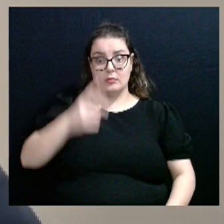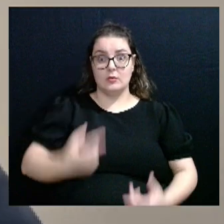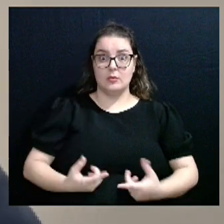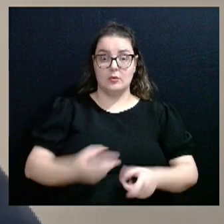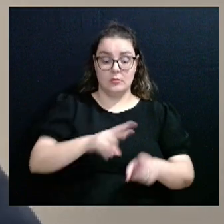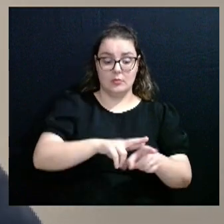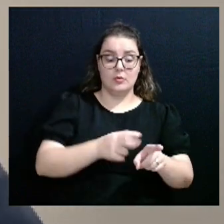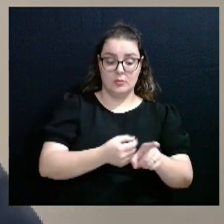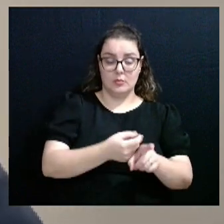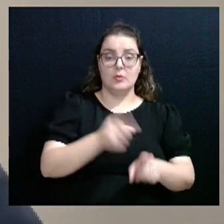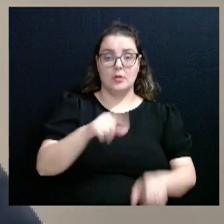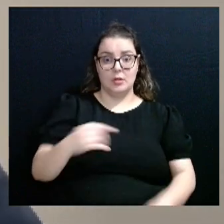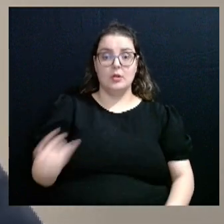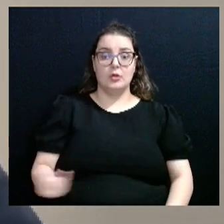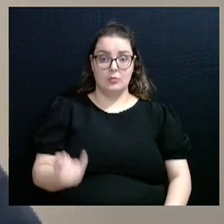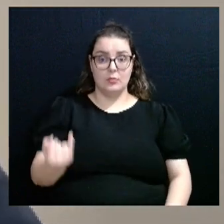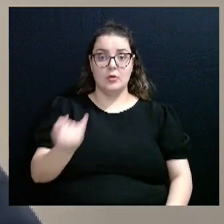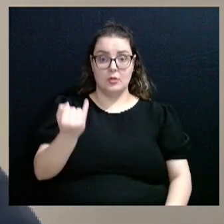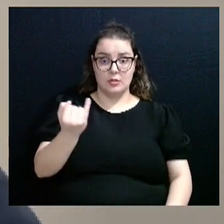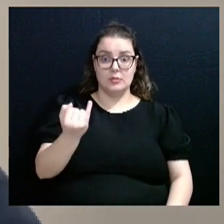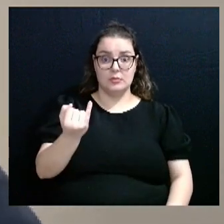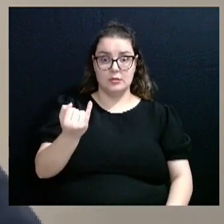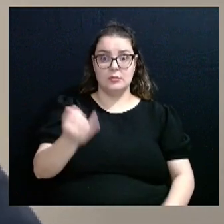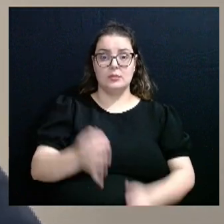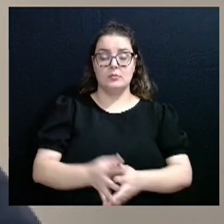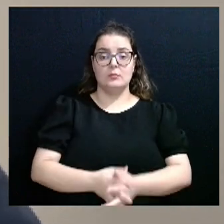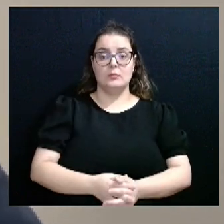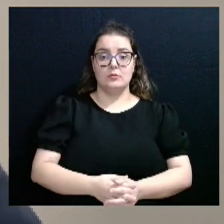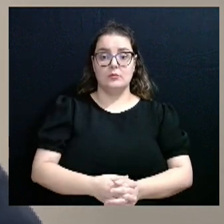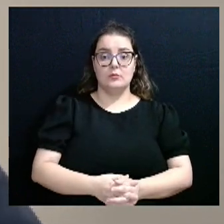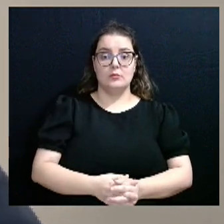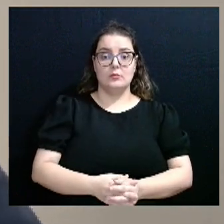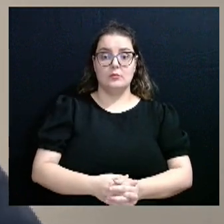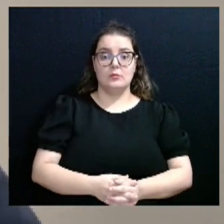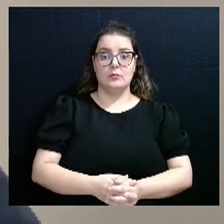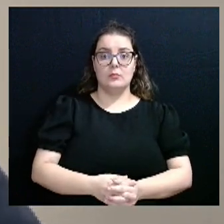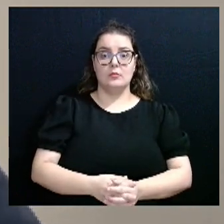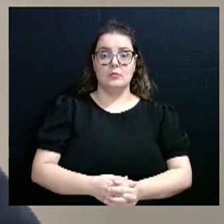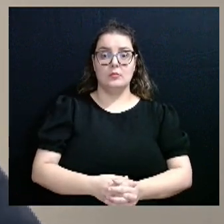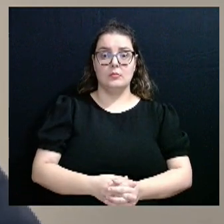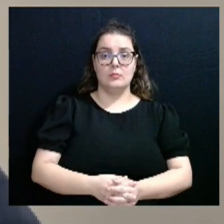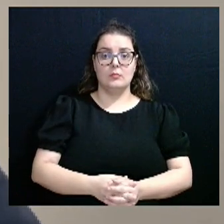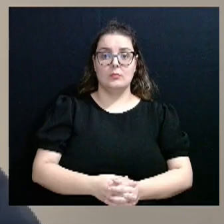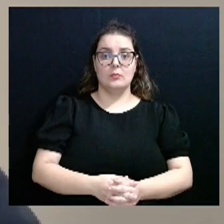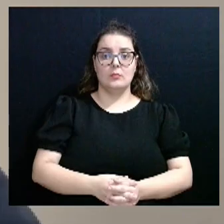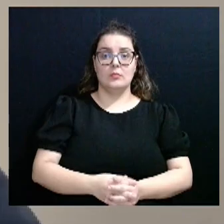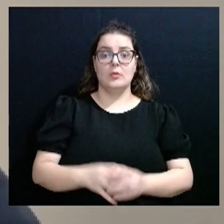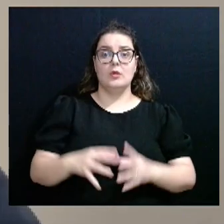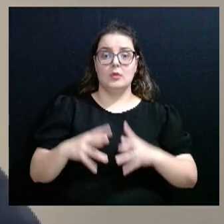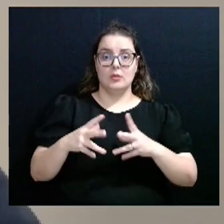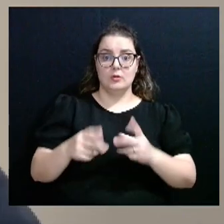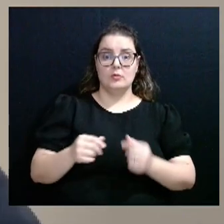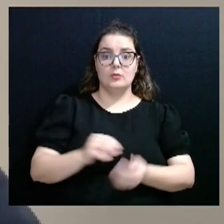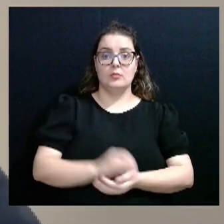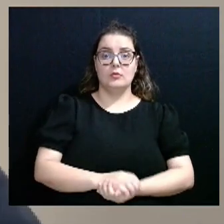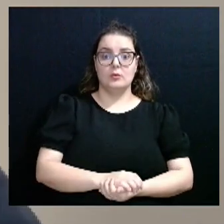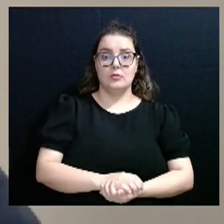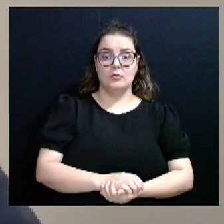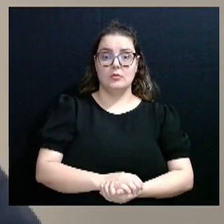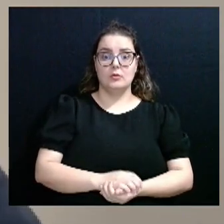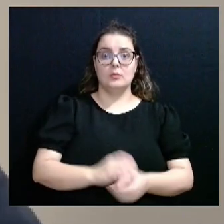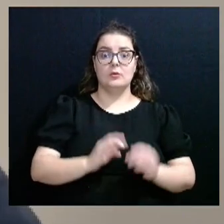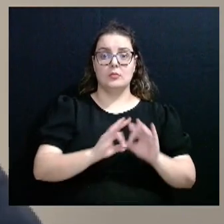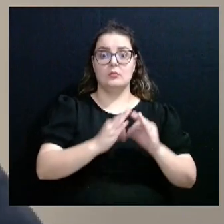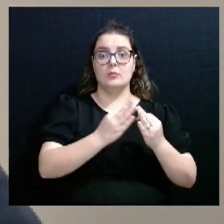relevante para essa possibilidade, né? Então, todos aqueles que têm parentes de primeiro grau com câncer